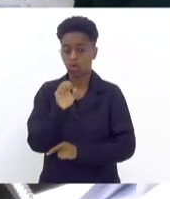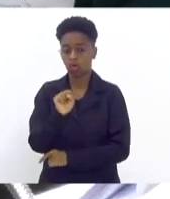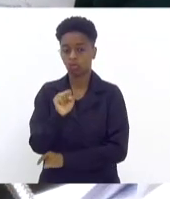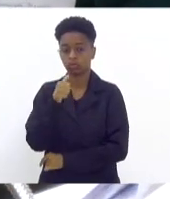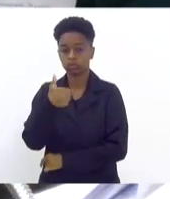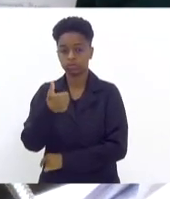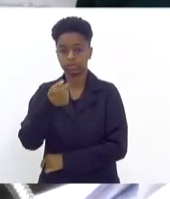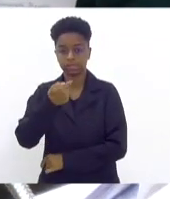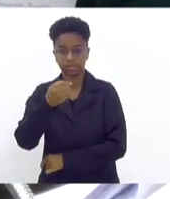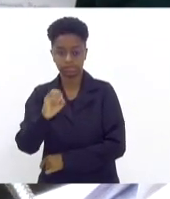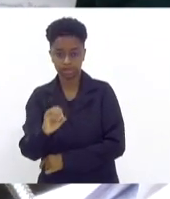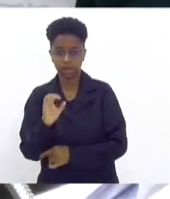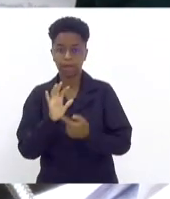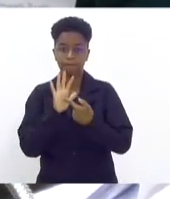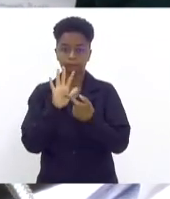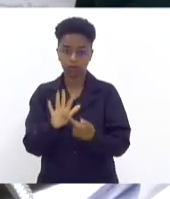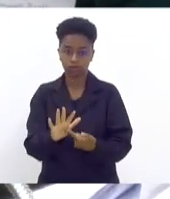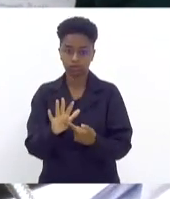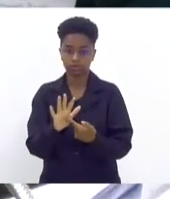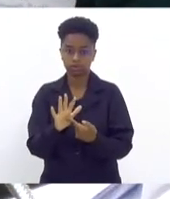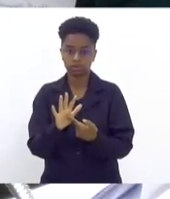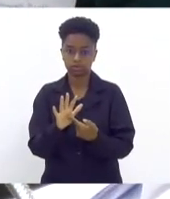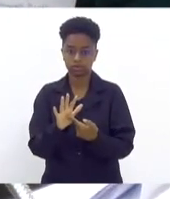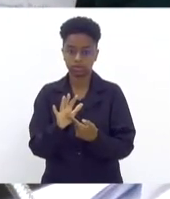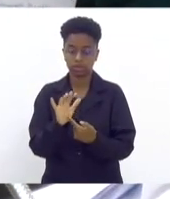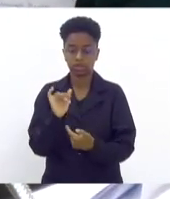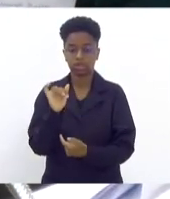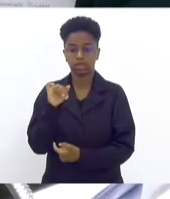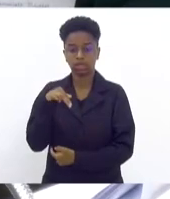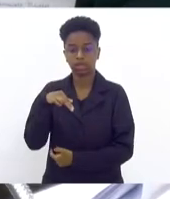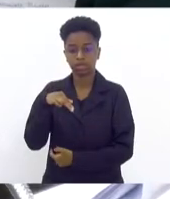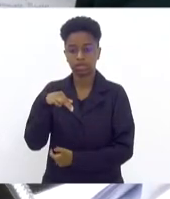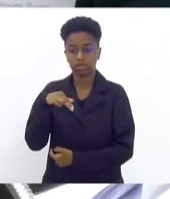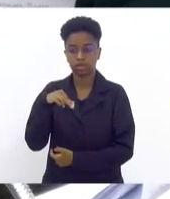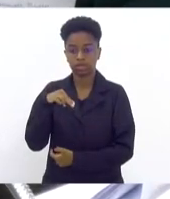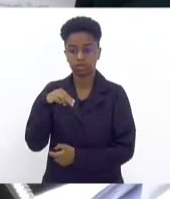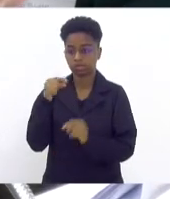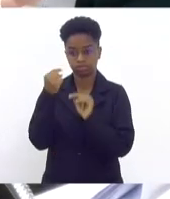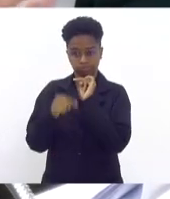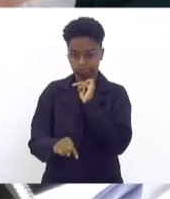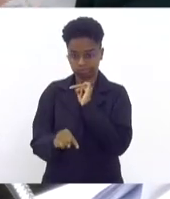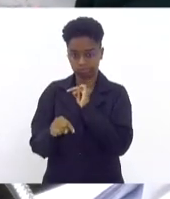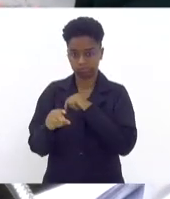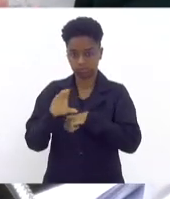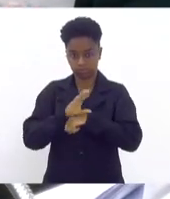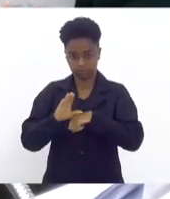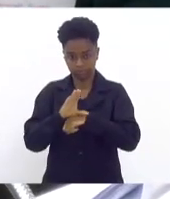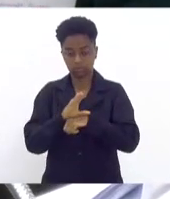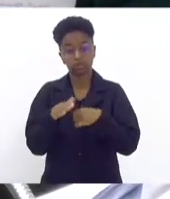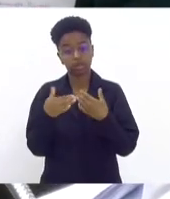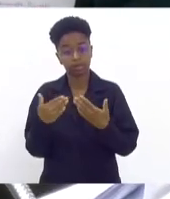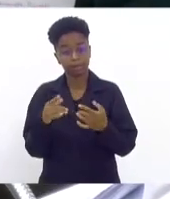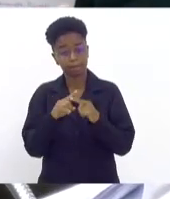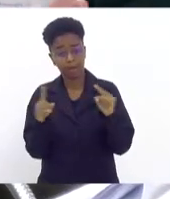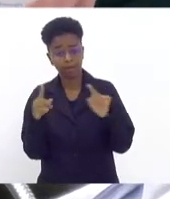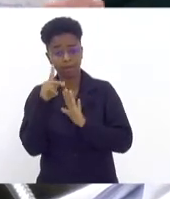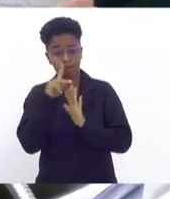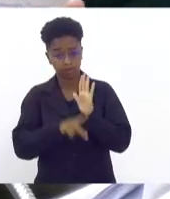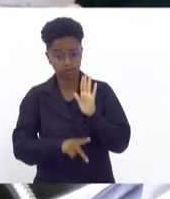8170, que foi declarada incondicional, através de ação direta de incondicionalidade. Enfim, mas o projeto aqui